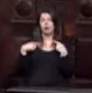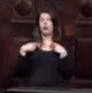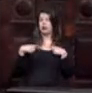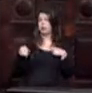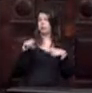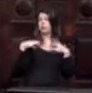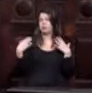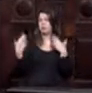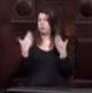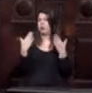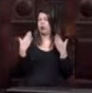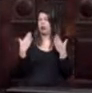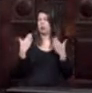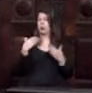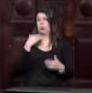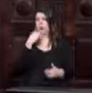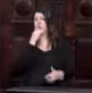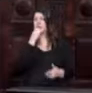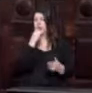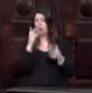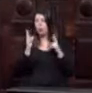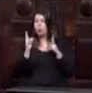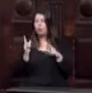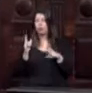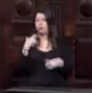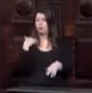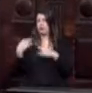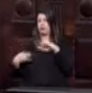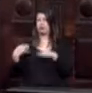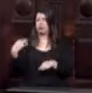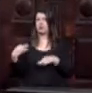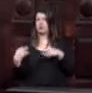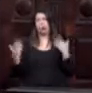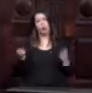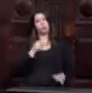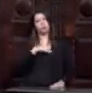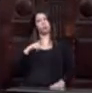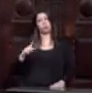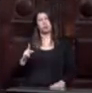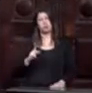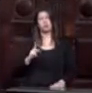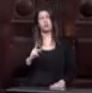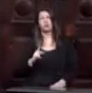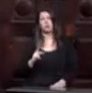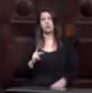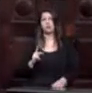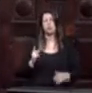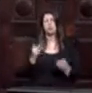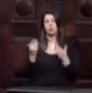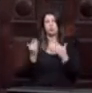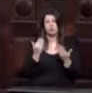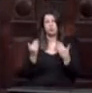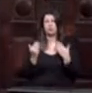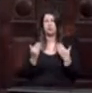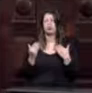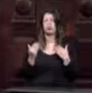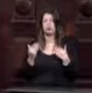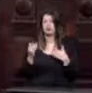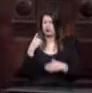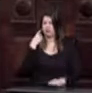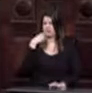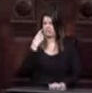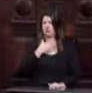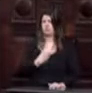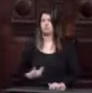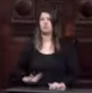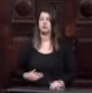podemos comparar a situação do Poder Judiciário ou do Ministério Público com a situação da Defensoria Pública